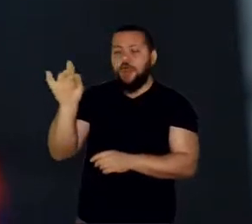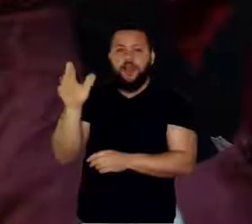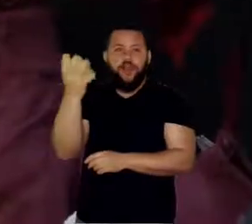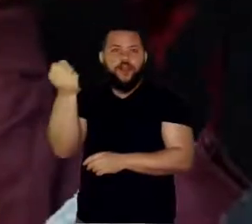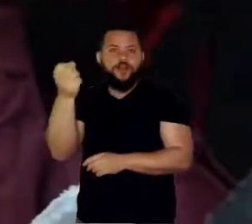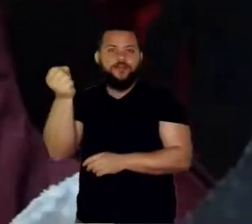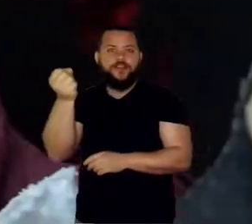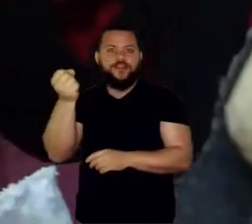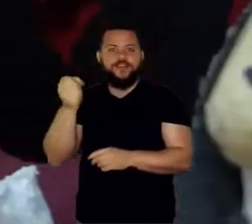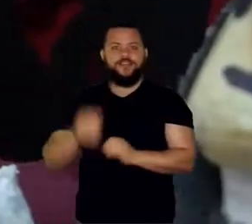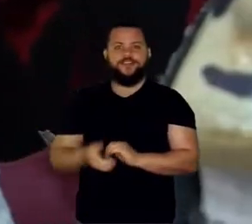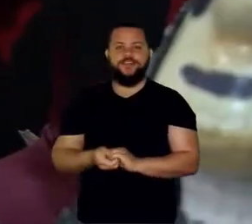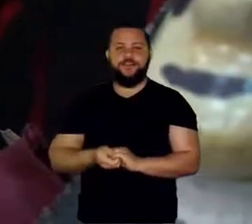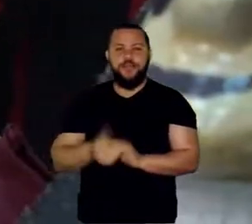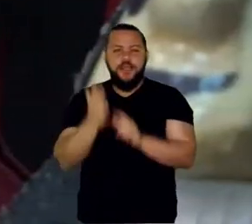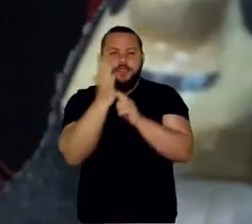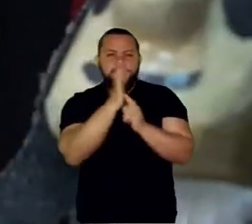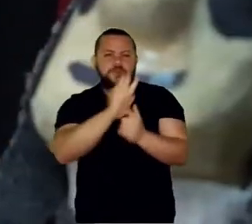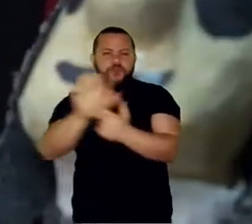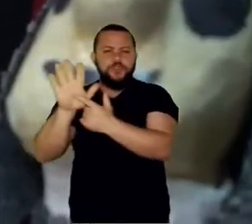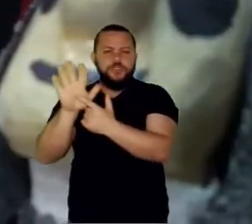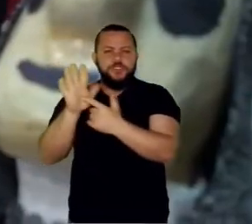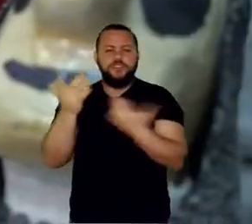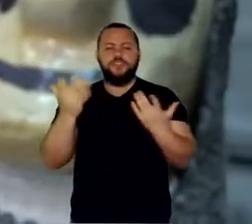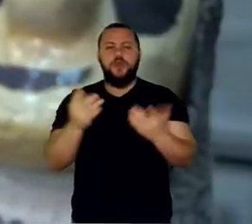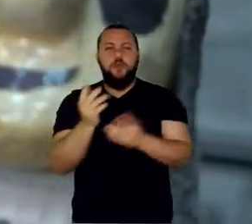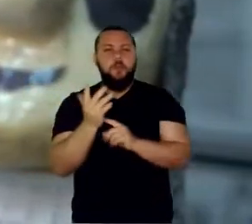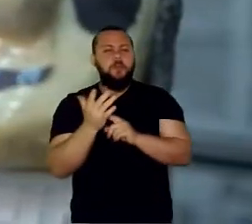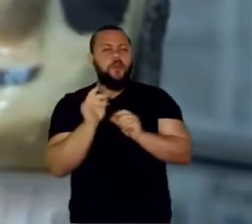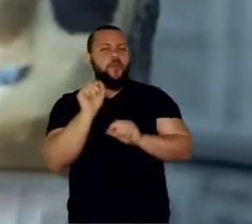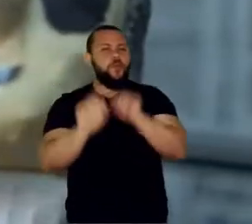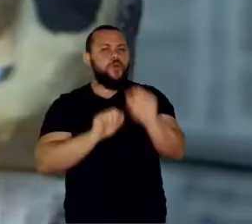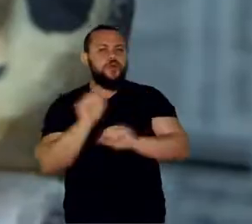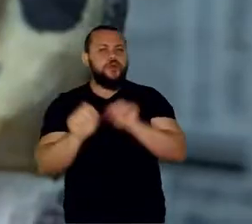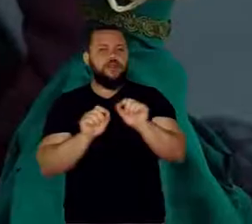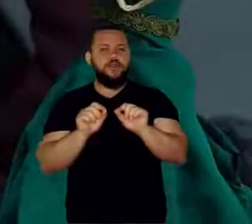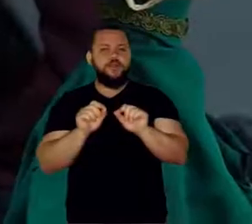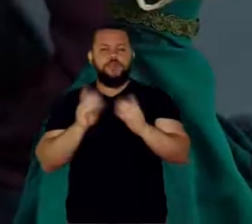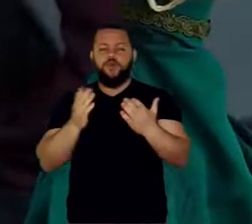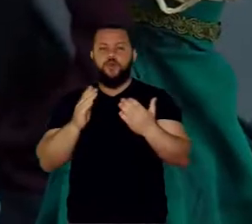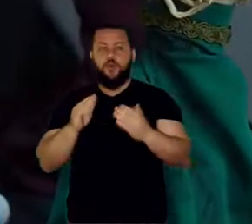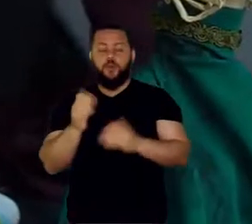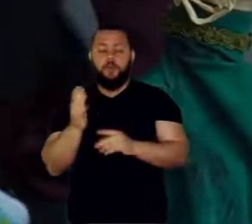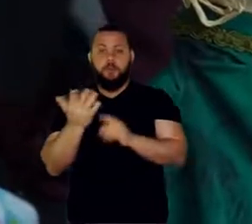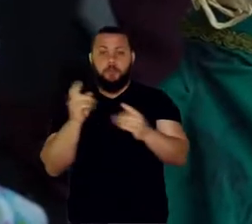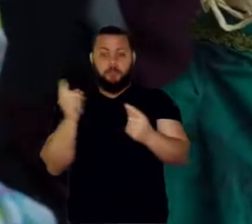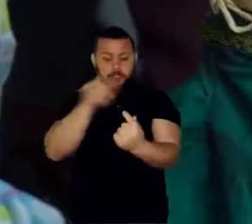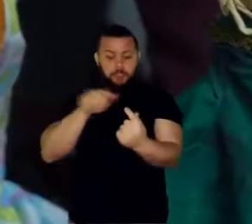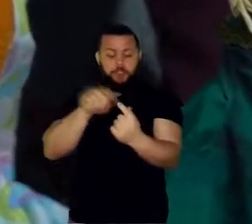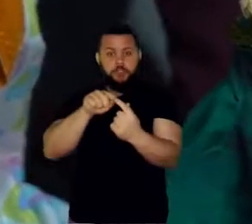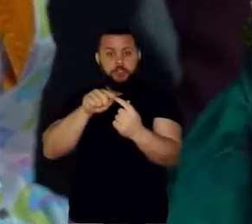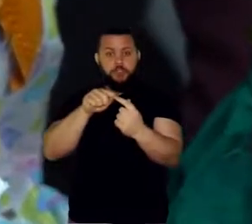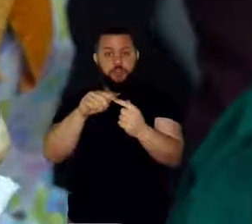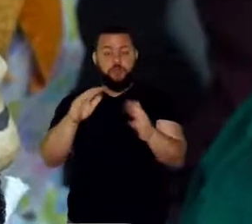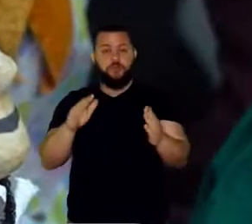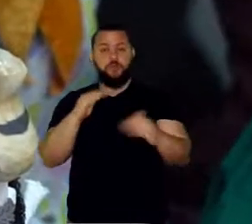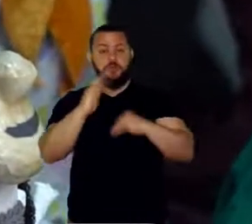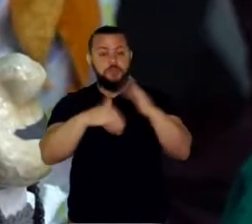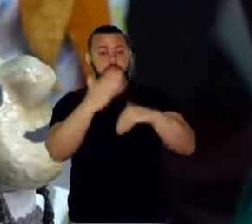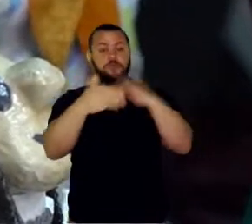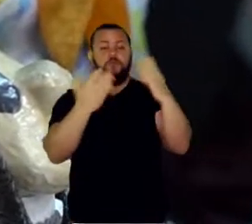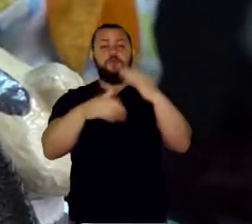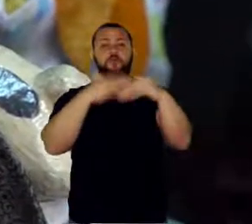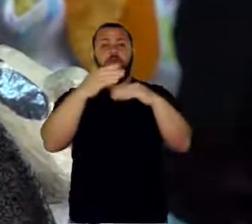branca. Esta exposição contempla o Objetivo de Desenvolvimento Sustentável, ODS, da ONU número